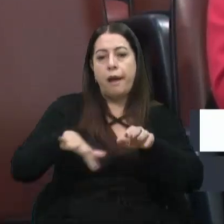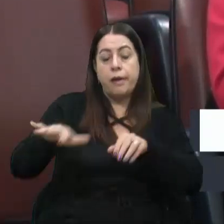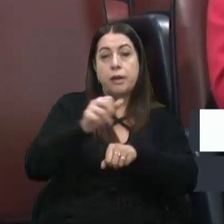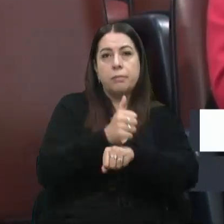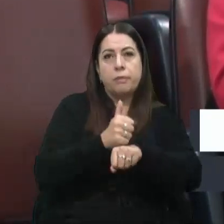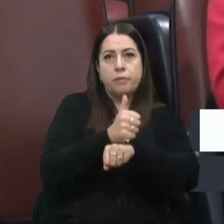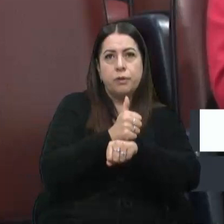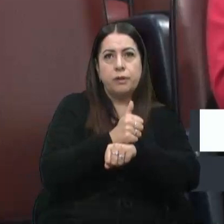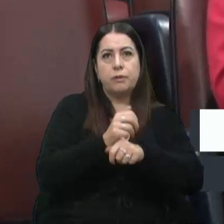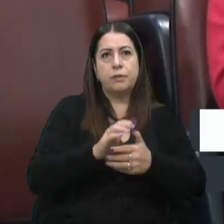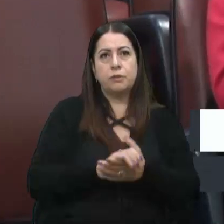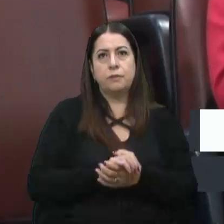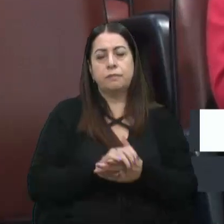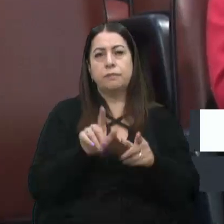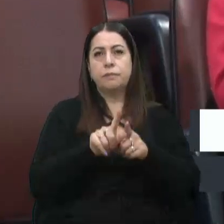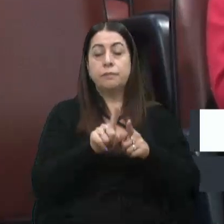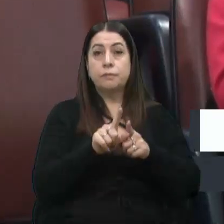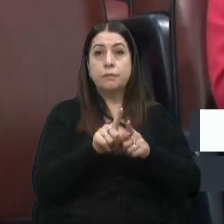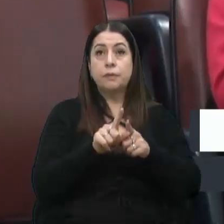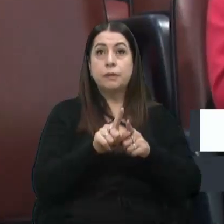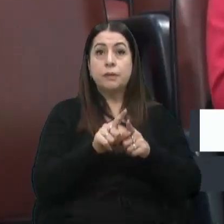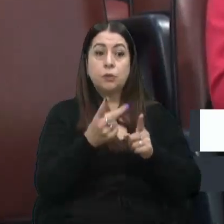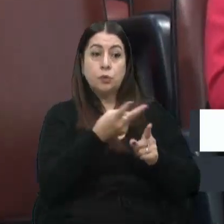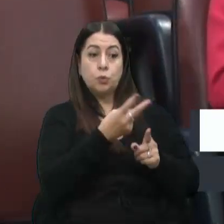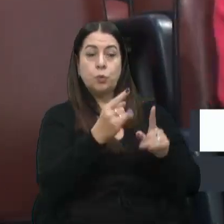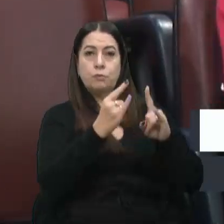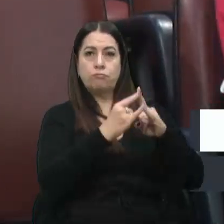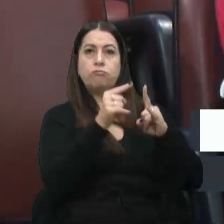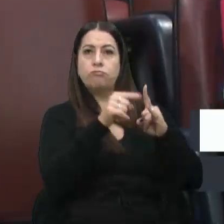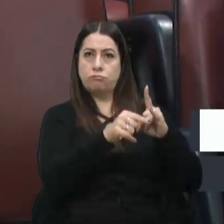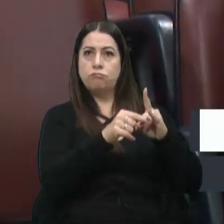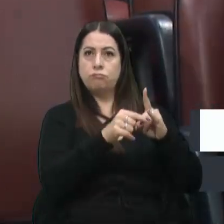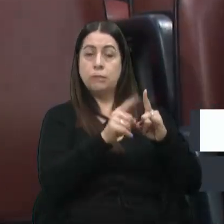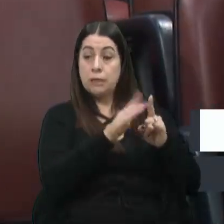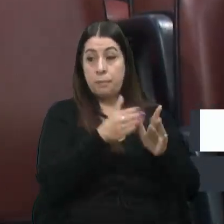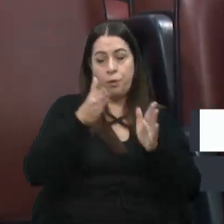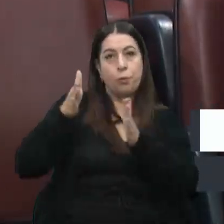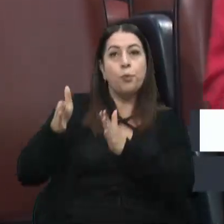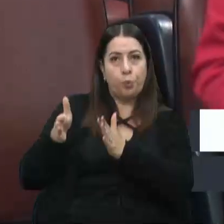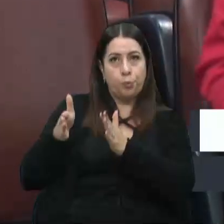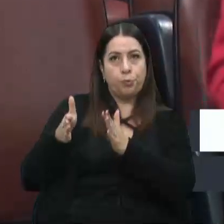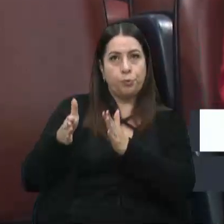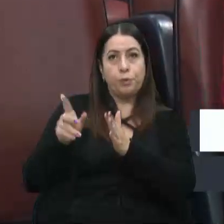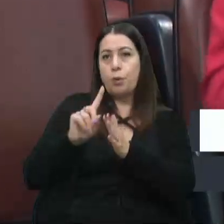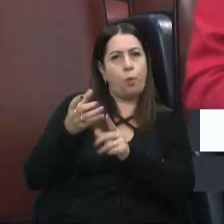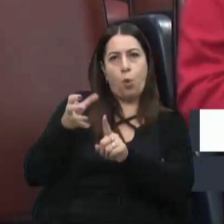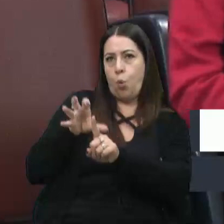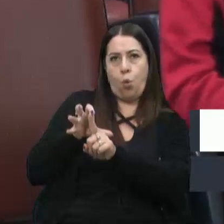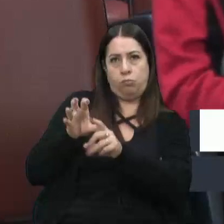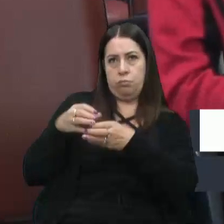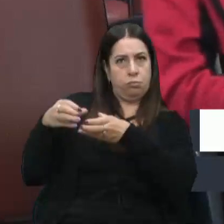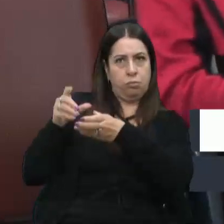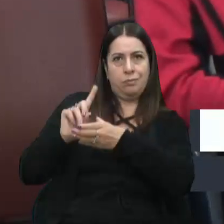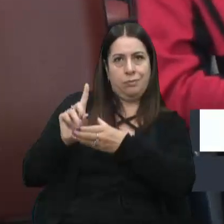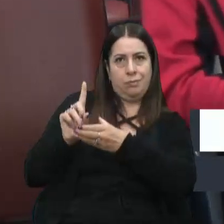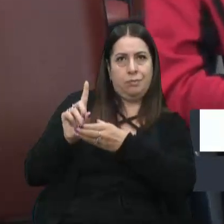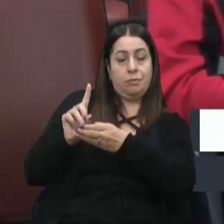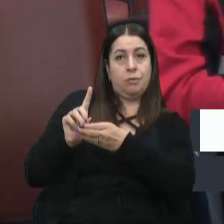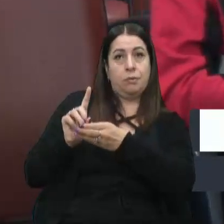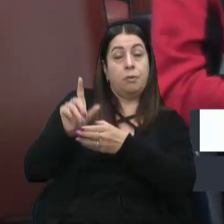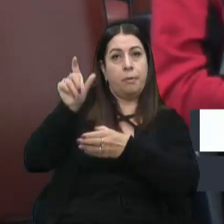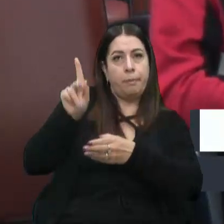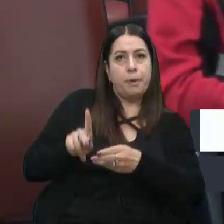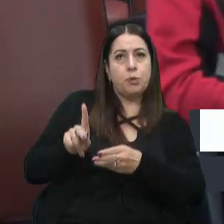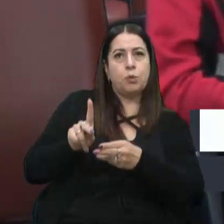se profissionalizar através dessas duas entidades. Também, do outro lado, não sou contra o turismo, uma pessoa